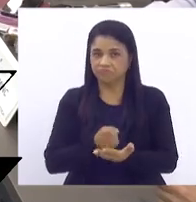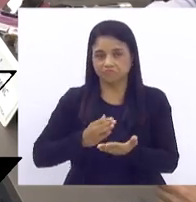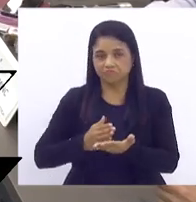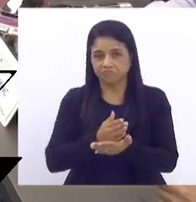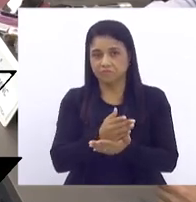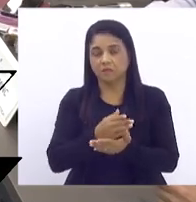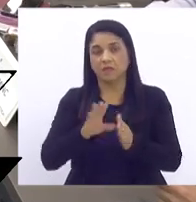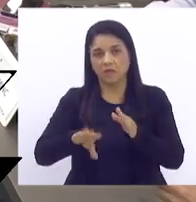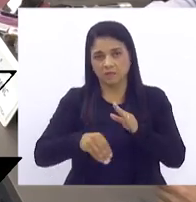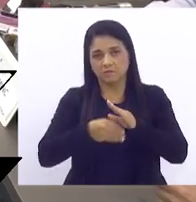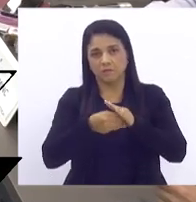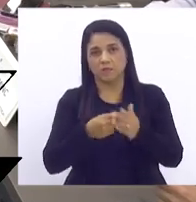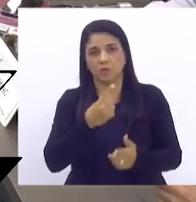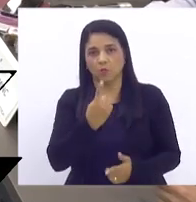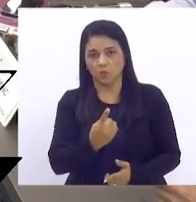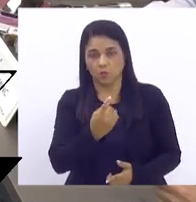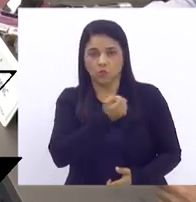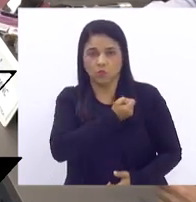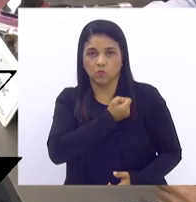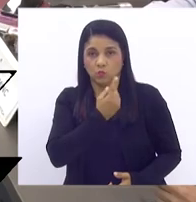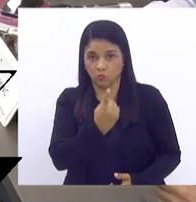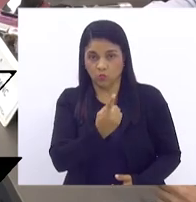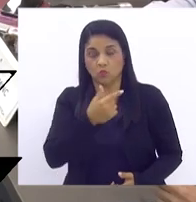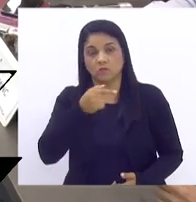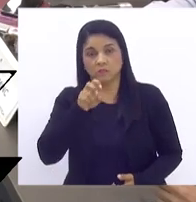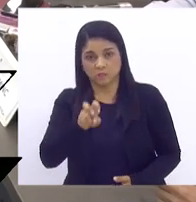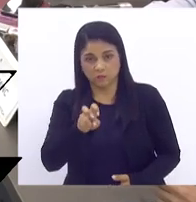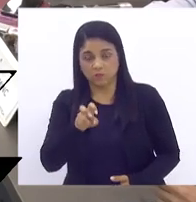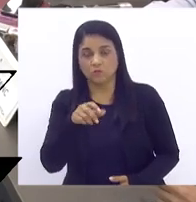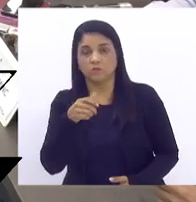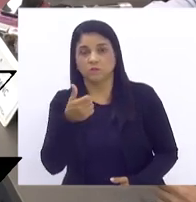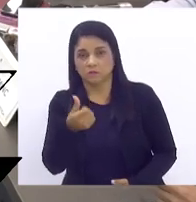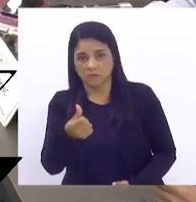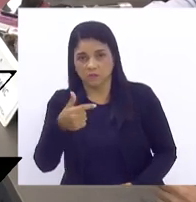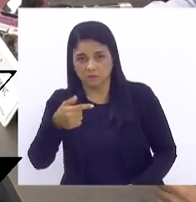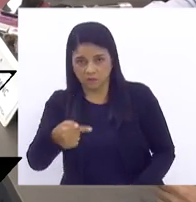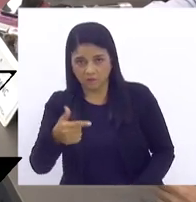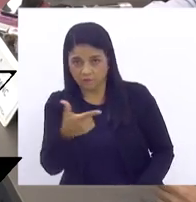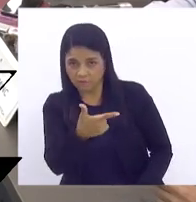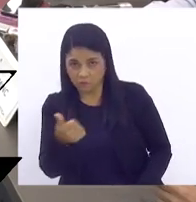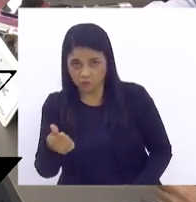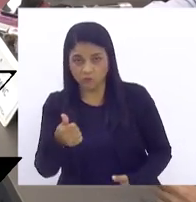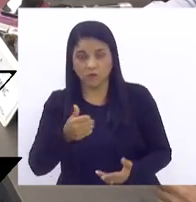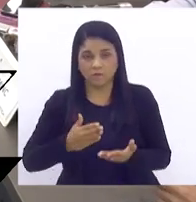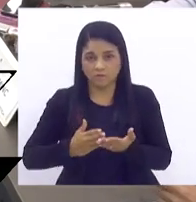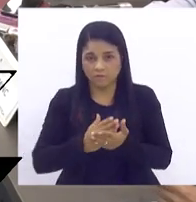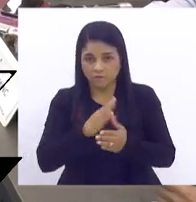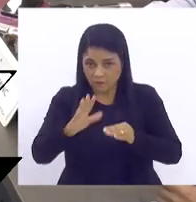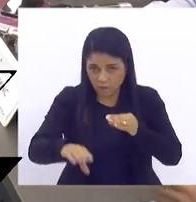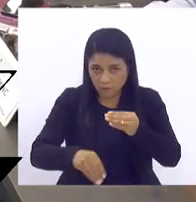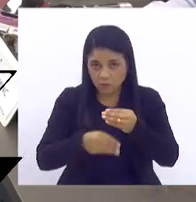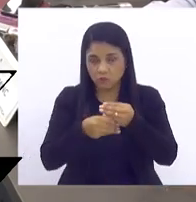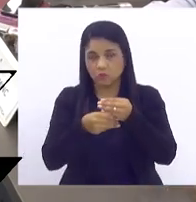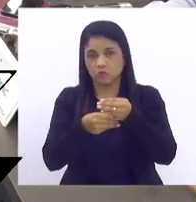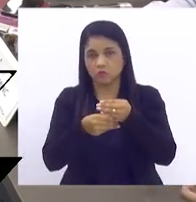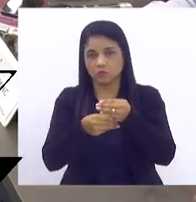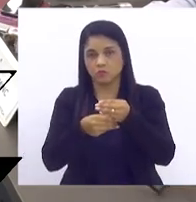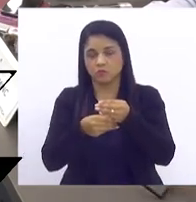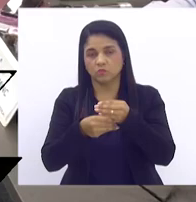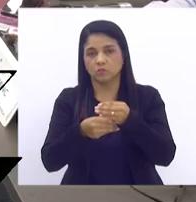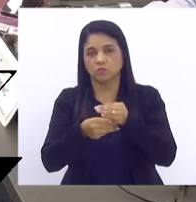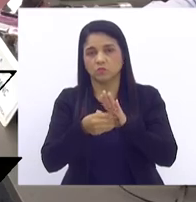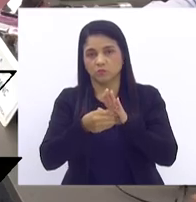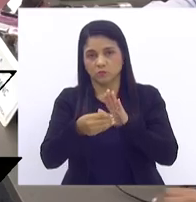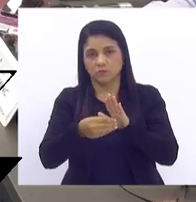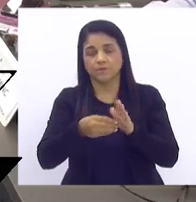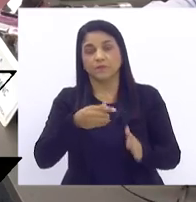às emendas 1, 5, 6, 7, 20 e 21, favorável com subemenda às emendas